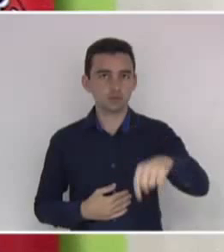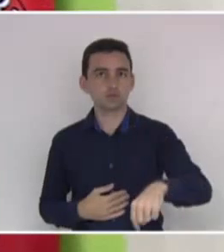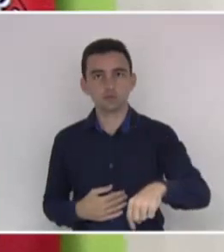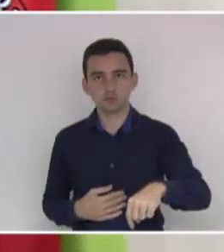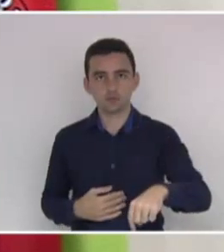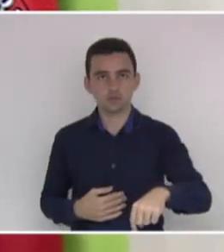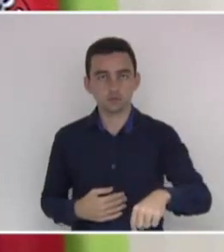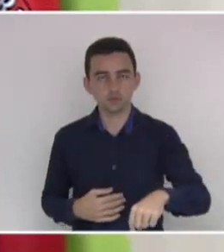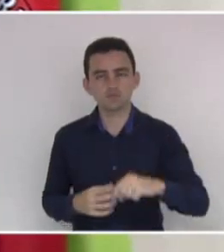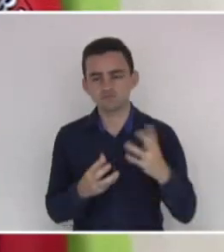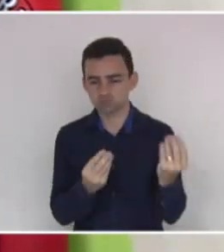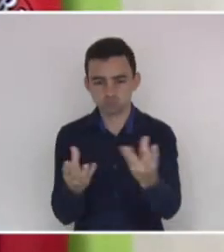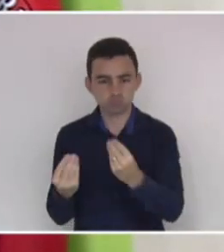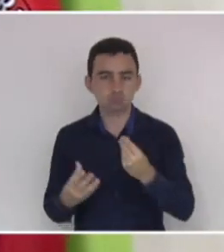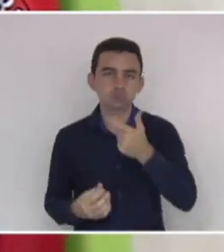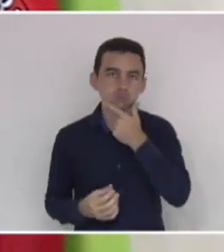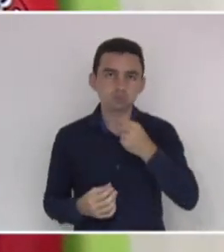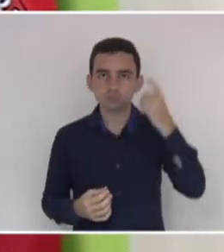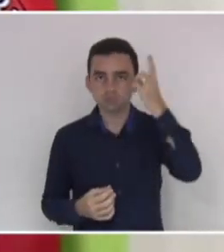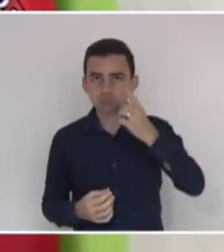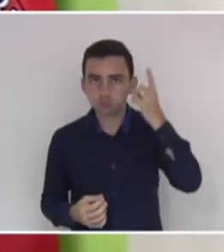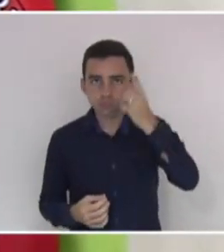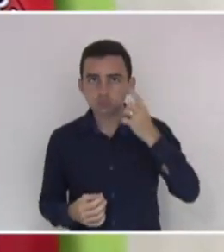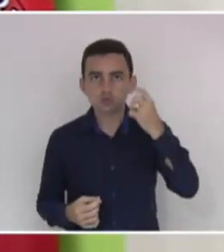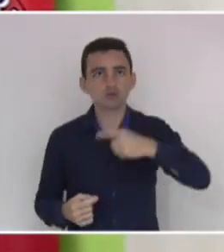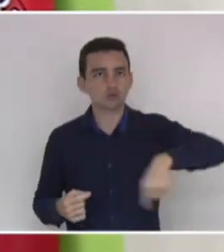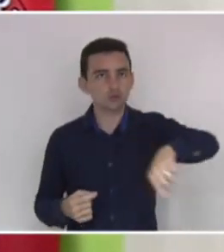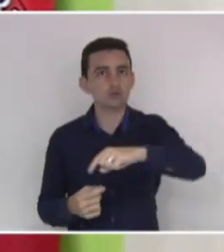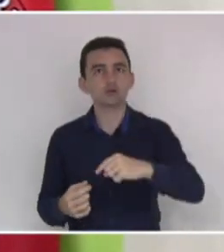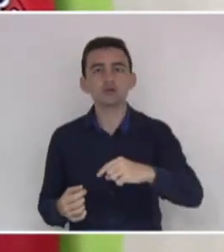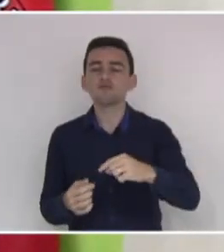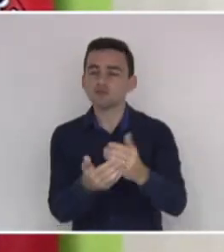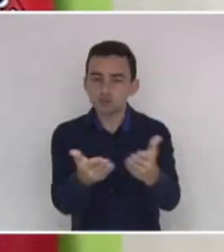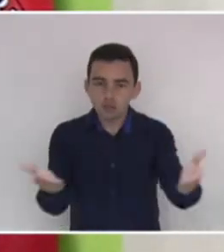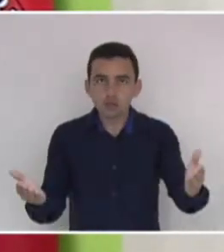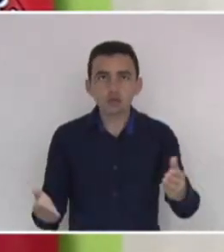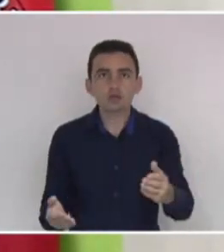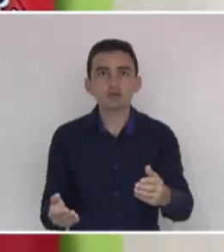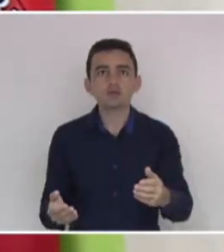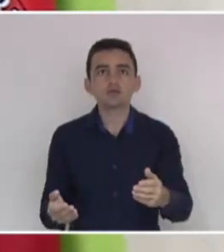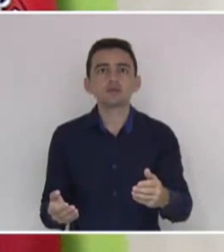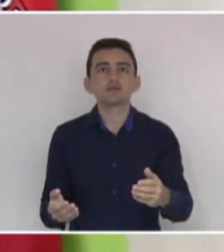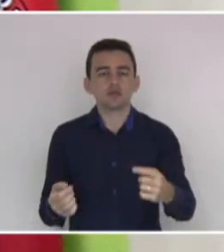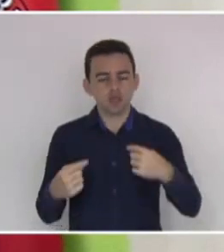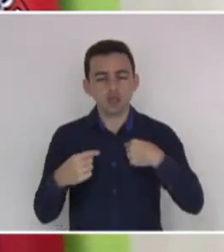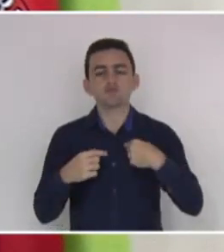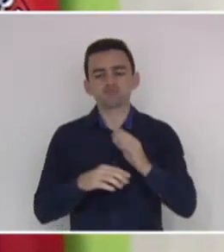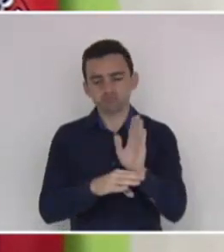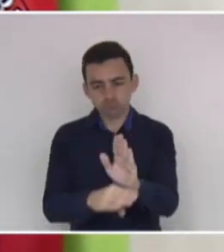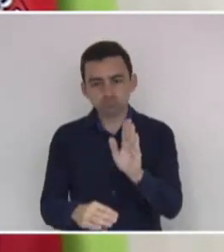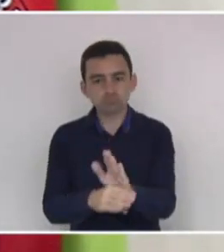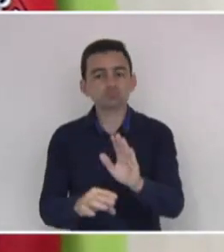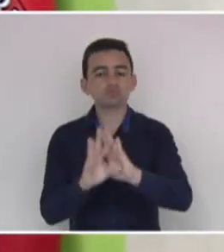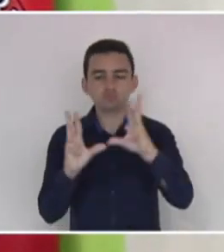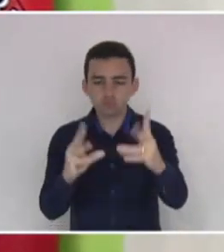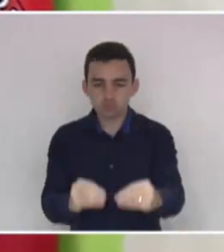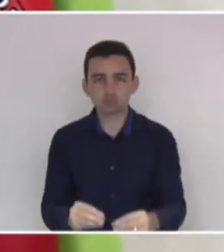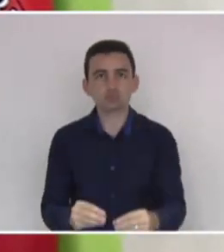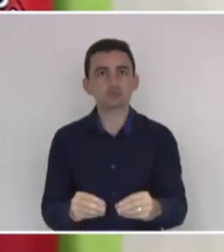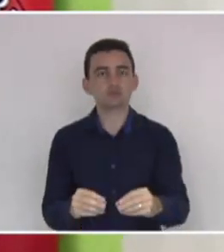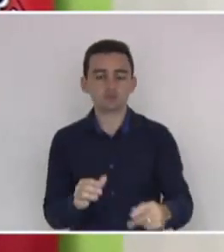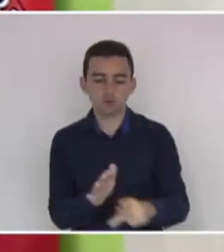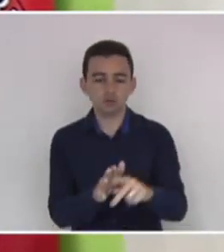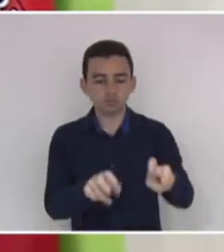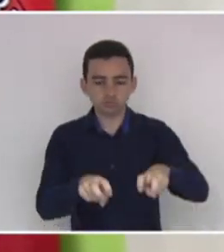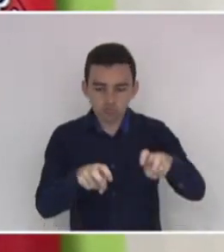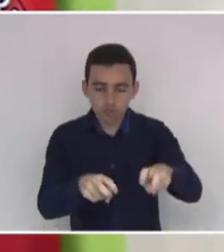muitos deputados e deputadas aqui seremos a voz de quem produz, gera riqueza e oportunidade para Santa Catarina e para o país.